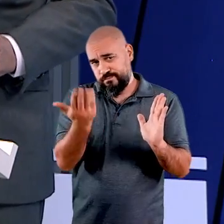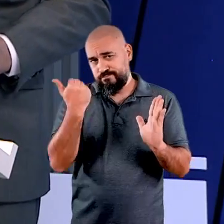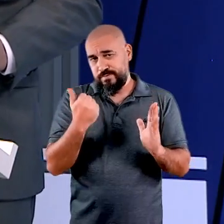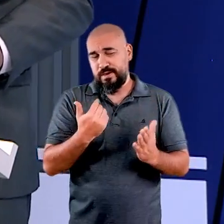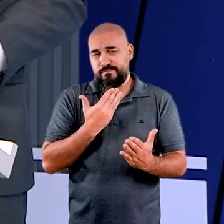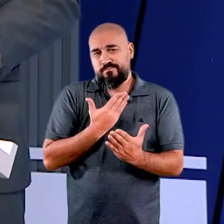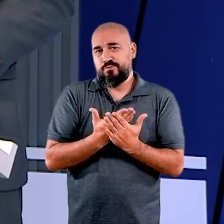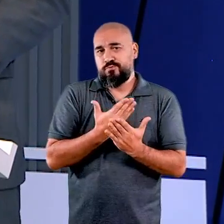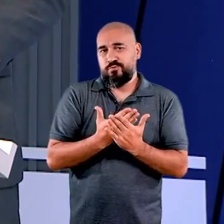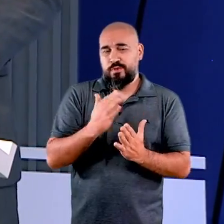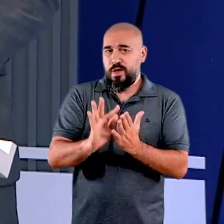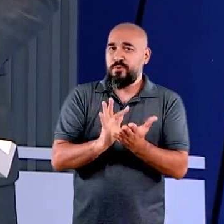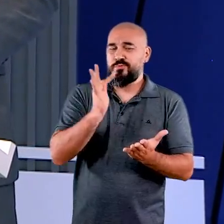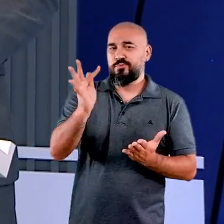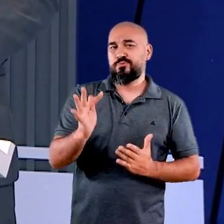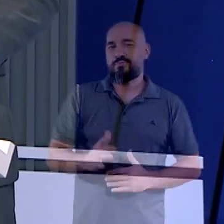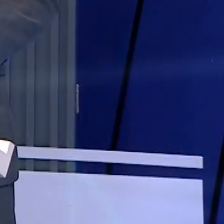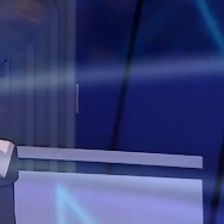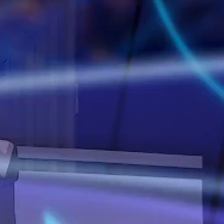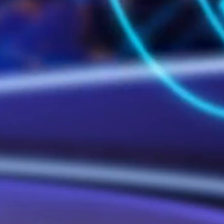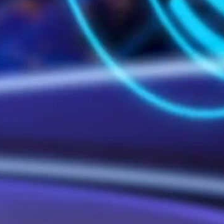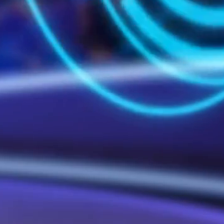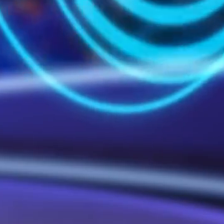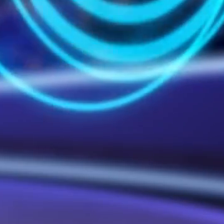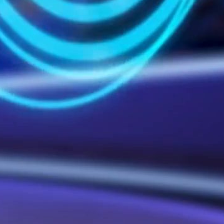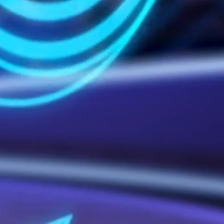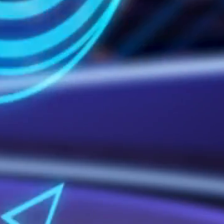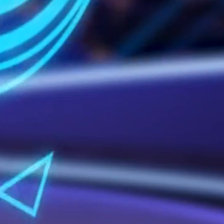o programa Arena do Futuro está só começando.